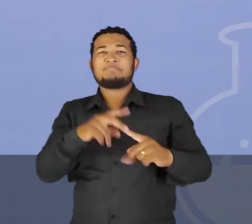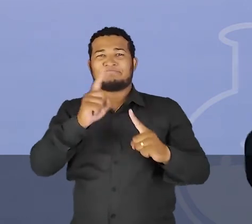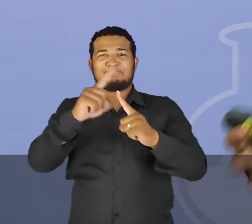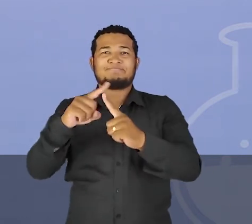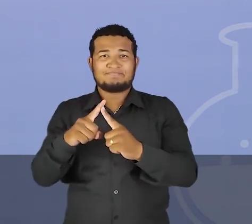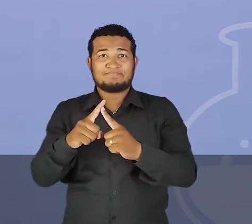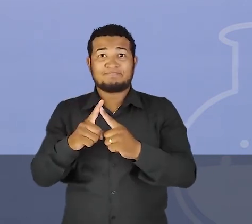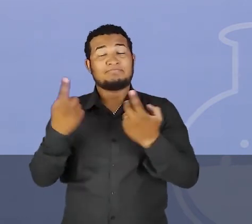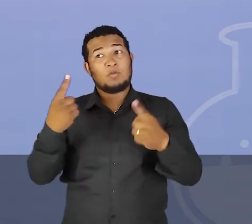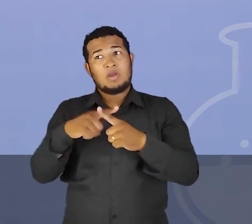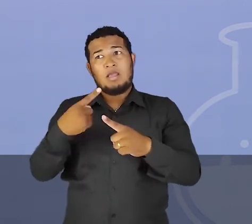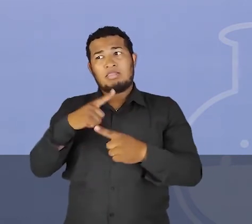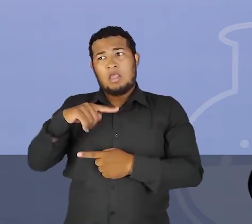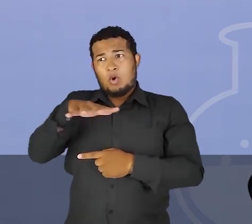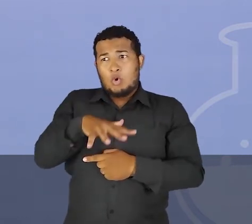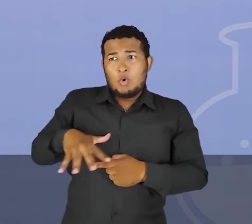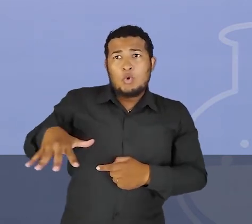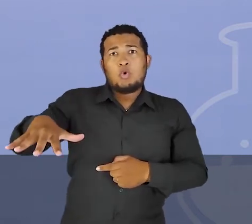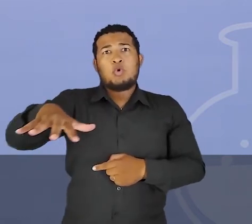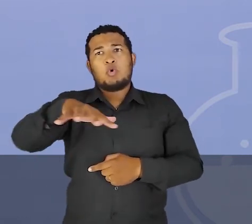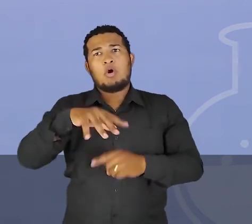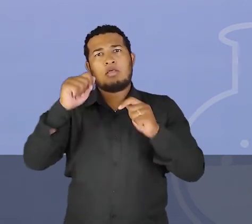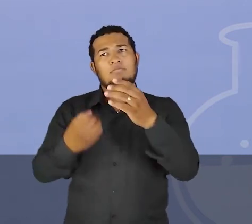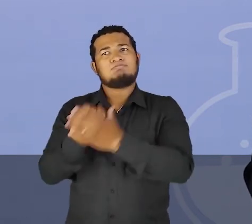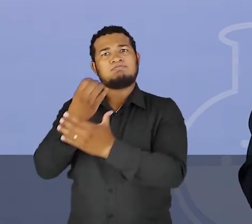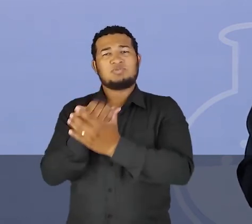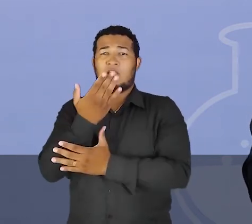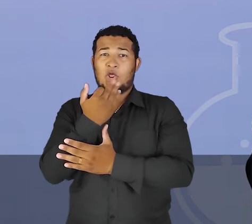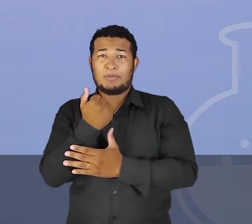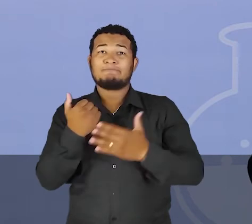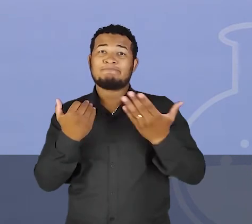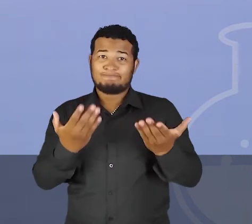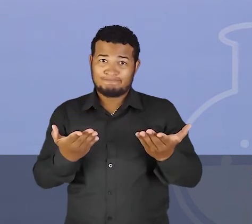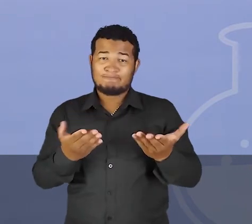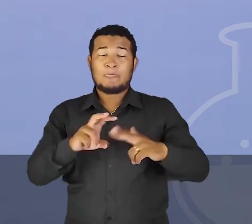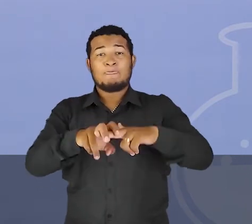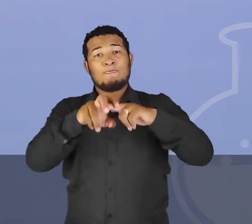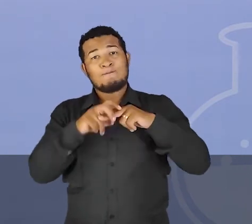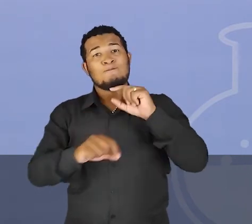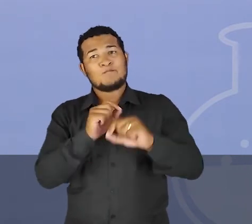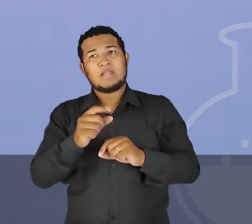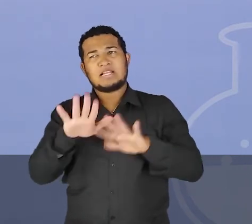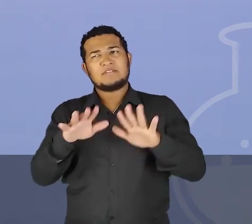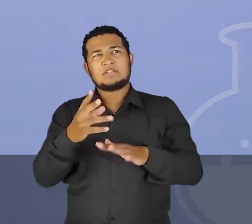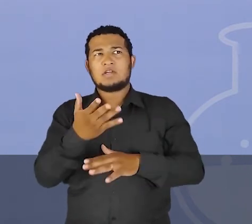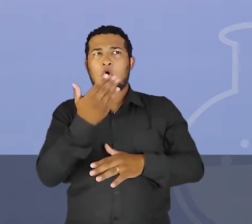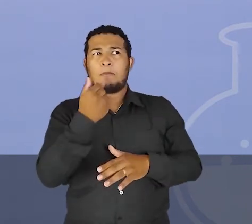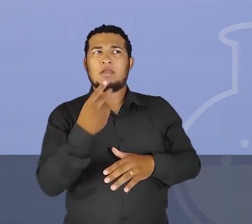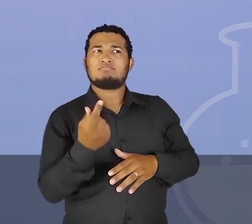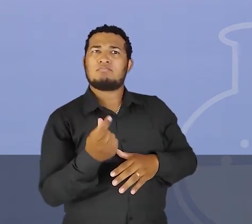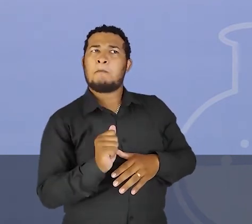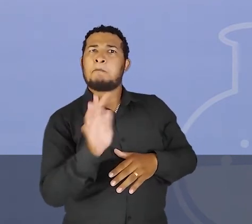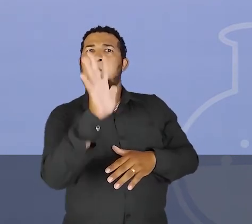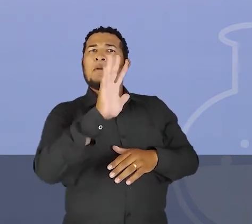Porque ela ocupa um espaço que deveria estar produzindo o alimento. Então, muitas vezes, o alto preço dos alimentos